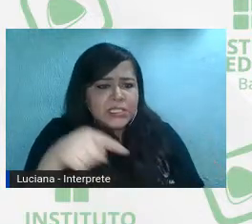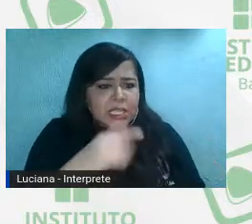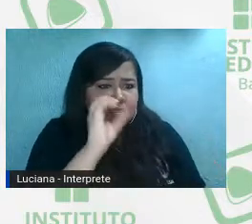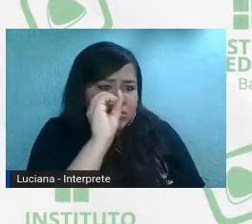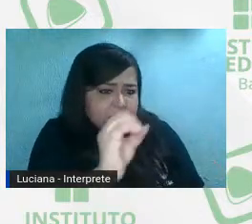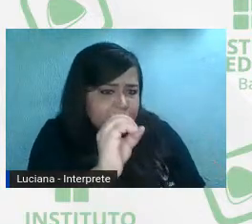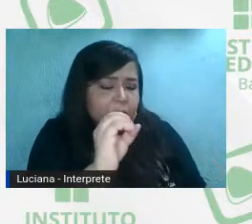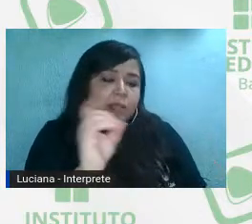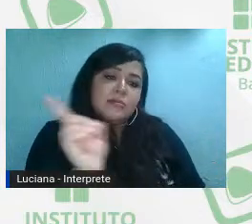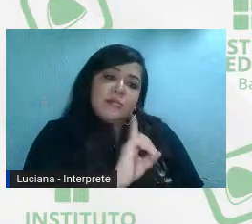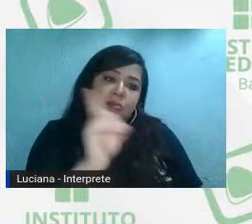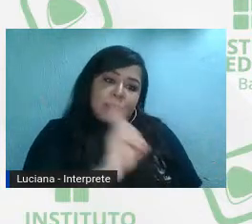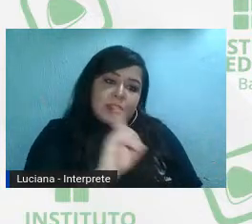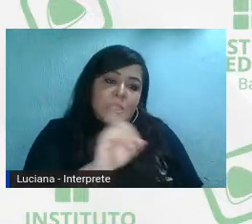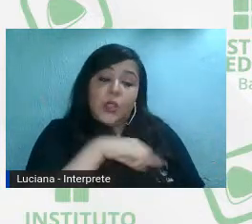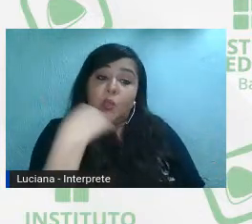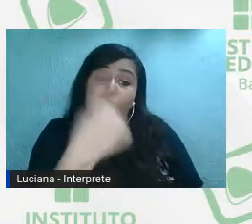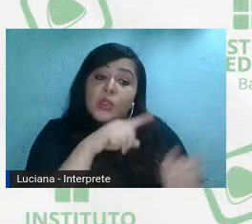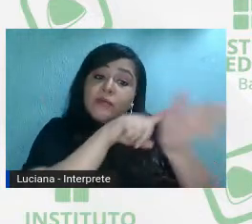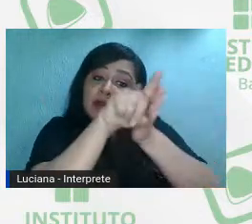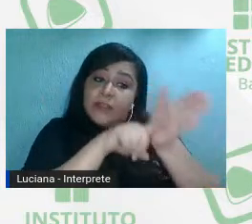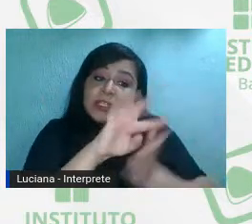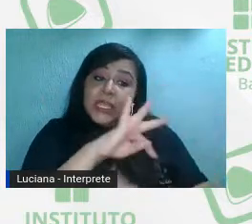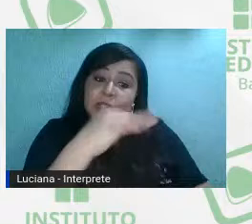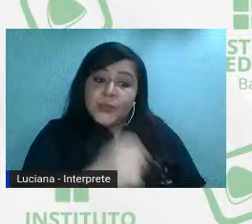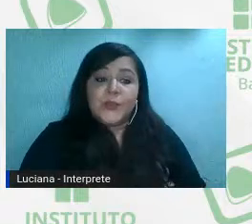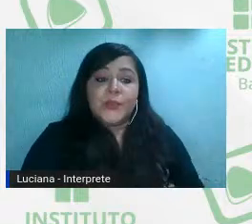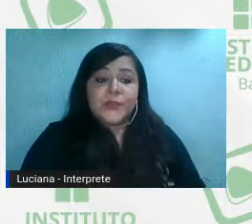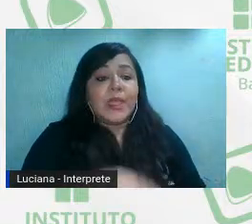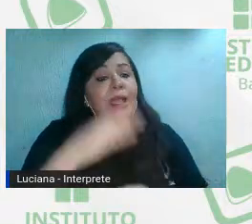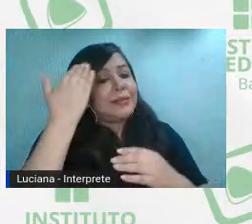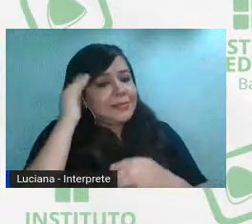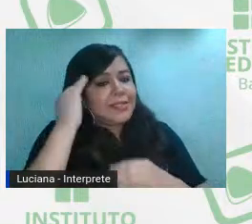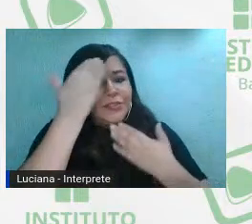tentamos considerar tudo. Ah, entendi. Obrigada.